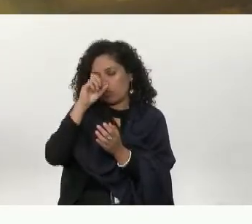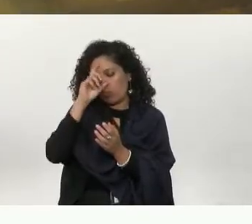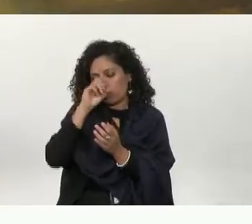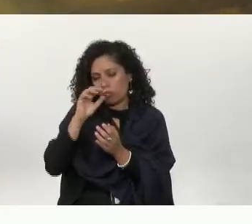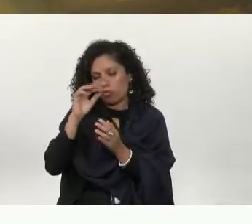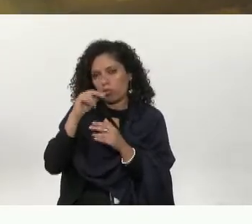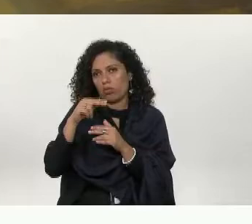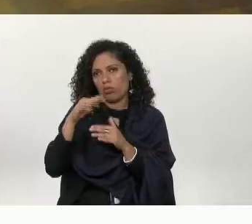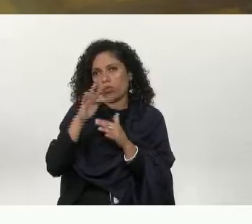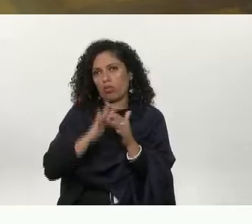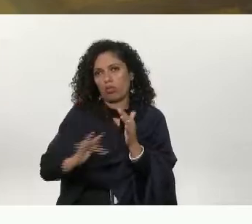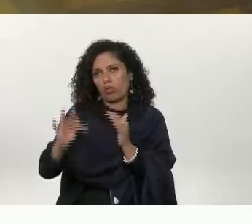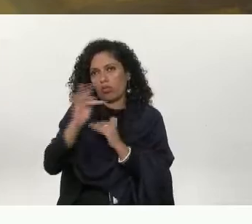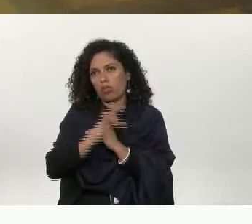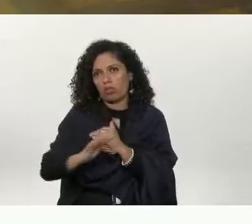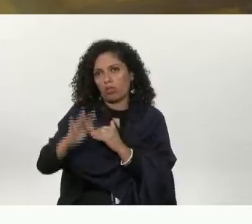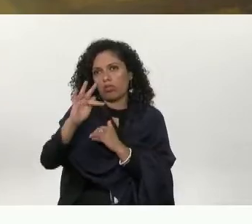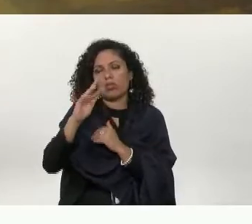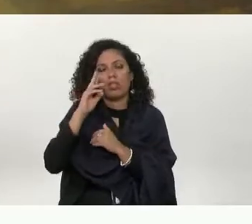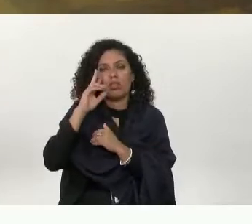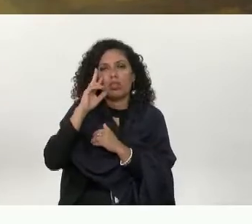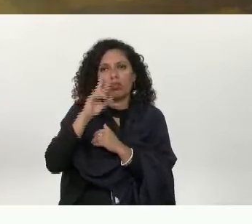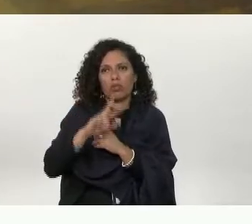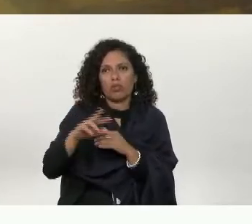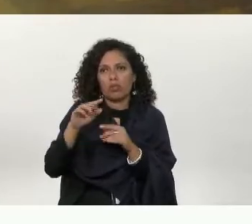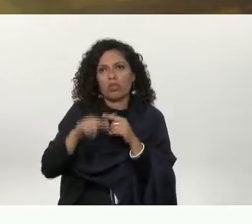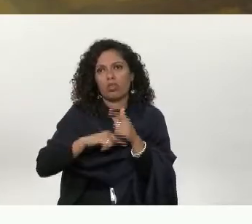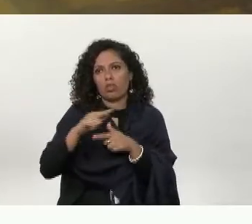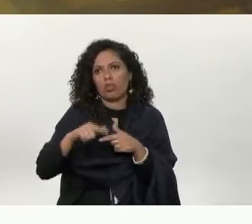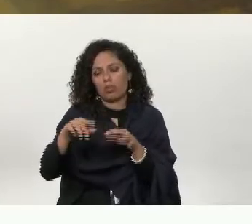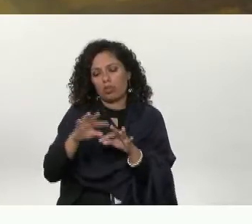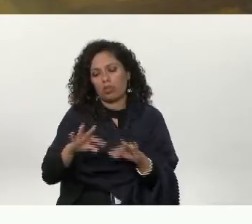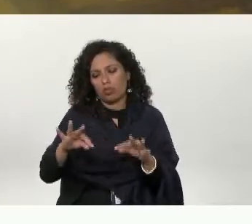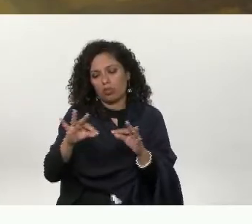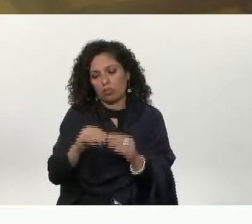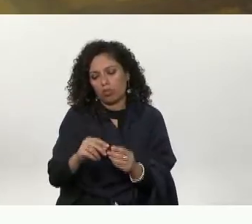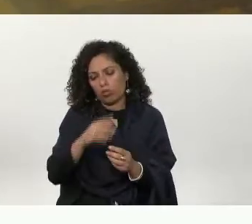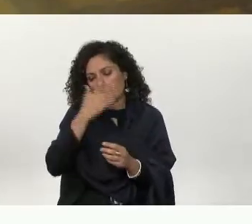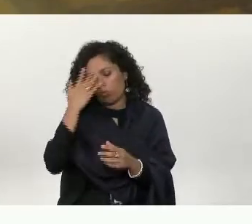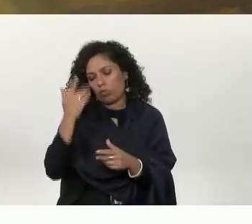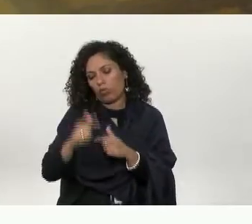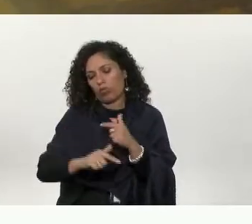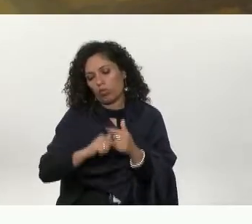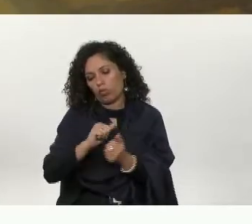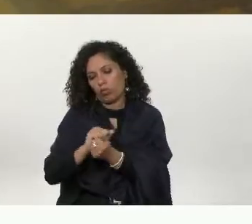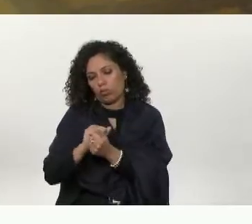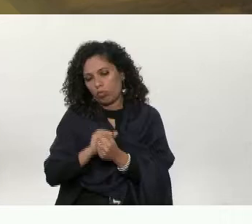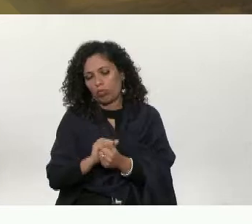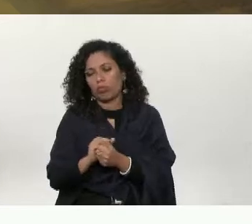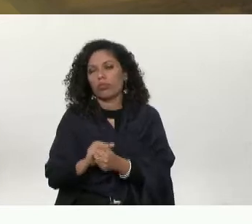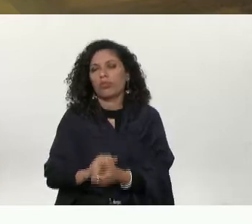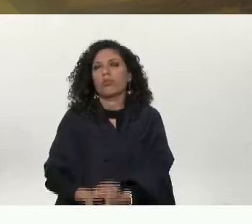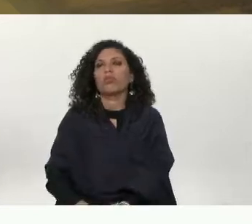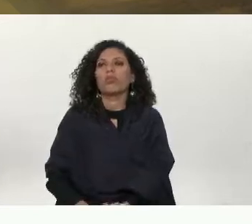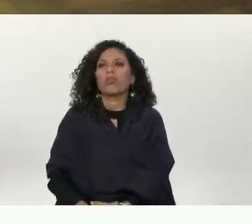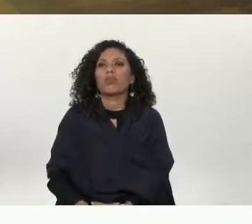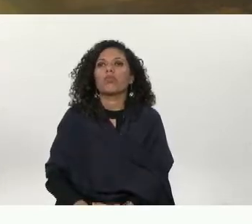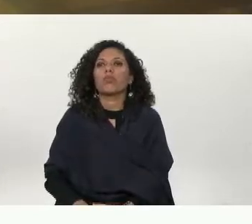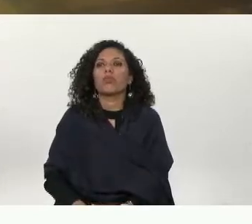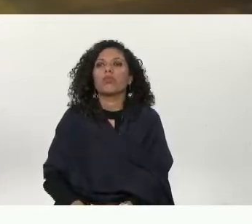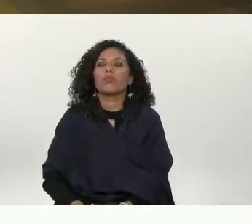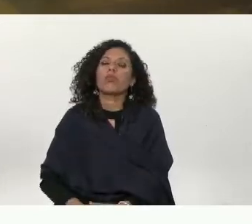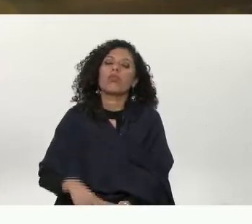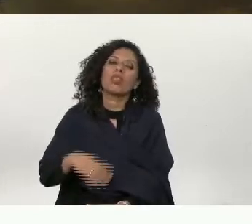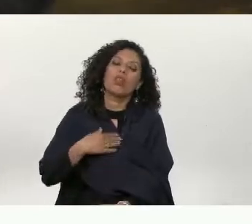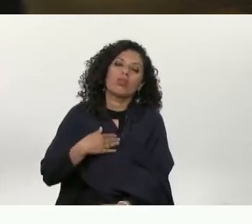pegar um caso concreto e trabalhar toda a equipe em relação àquela questão, enfim. E eu